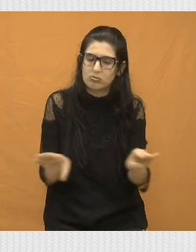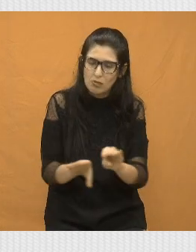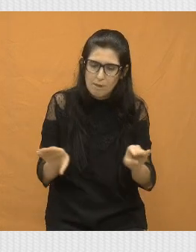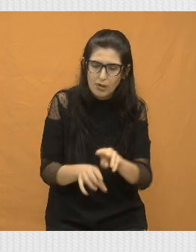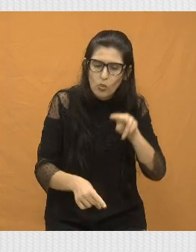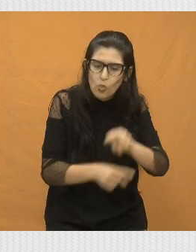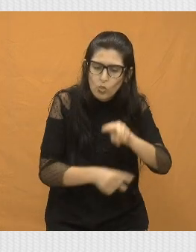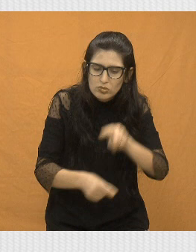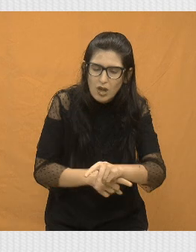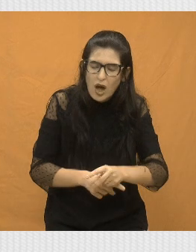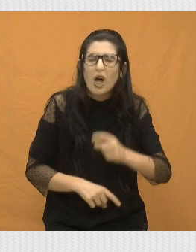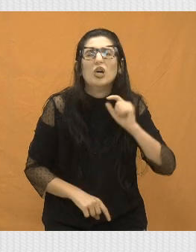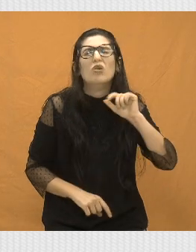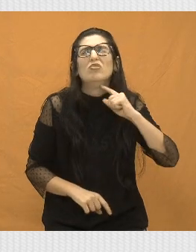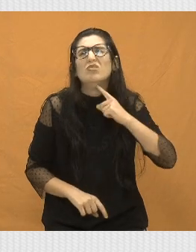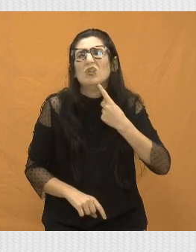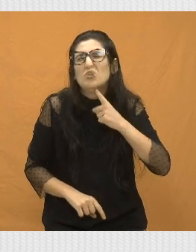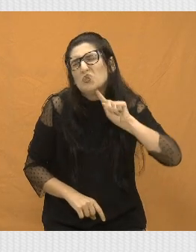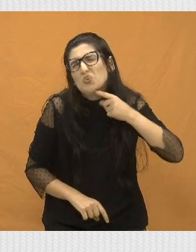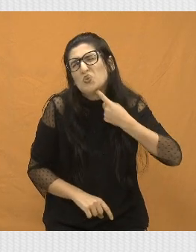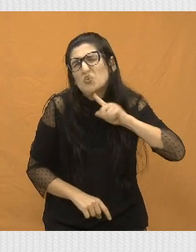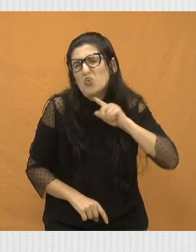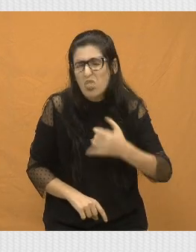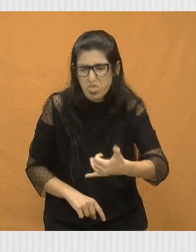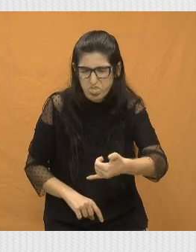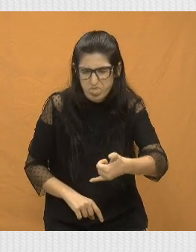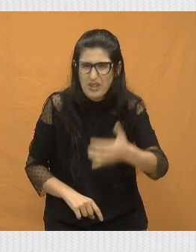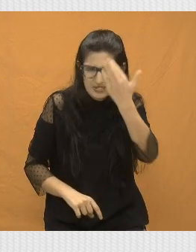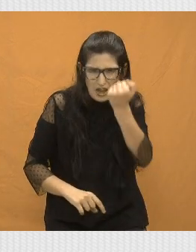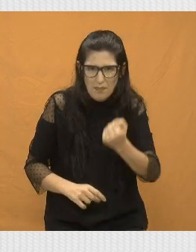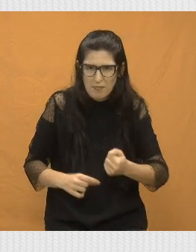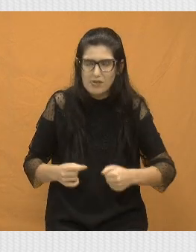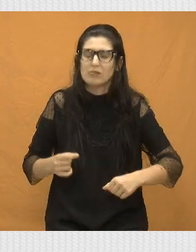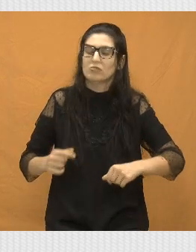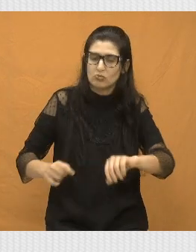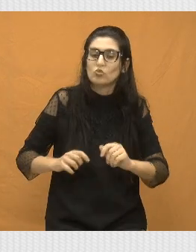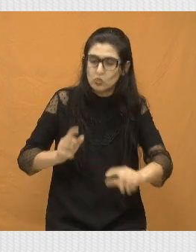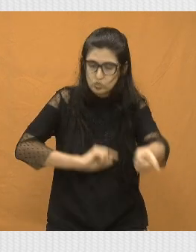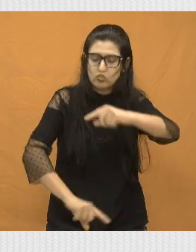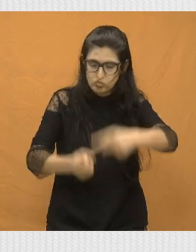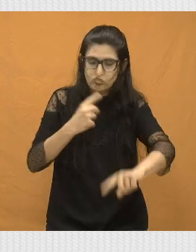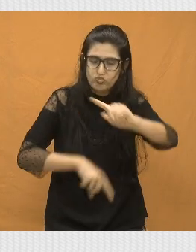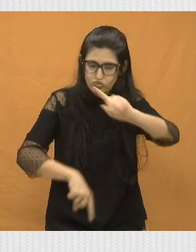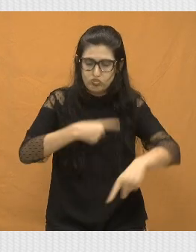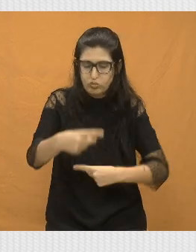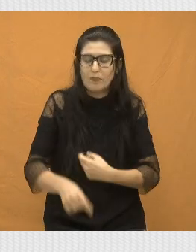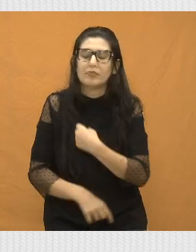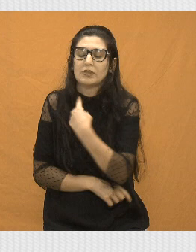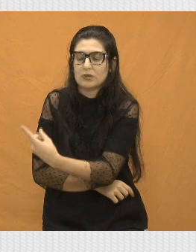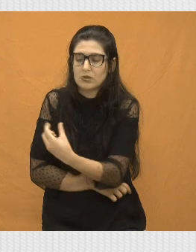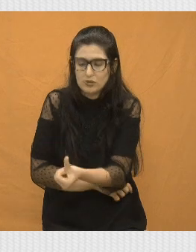cidade. Uma meta orçamentária de suas despesas para 2019,